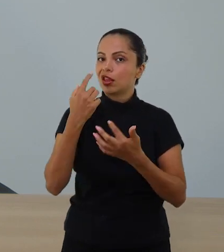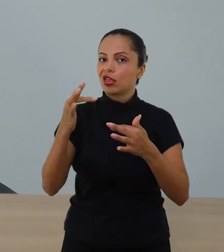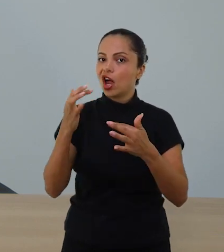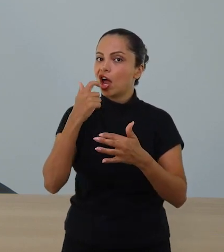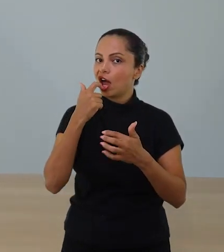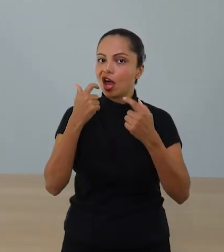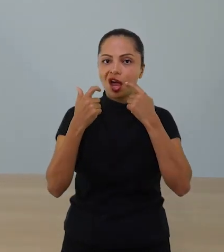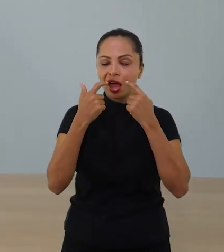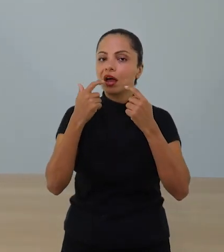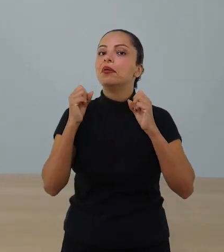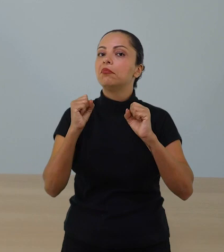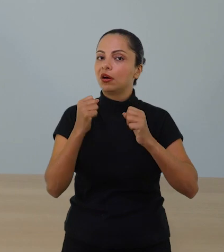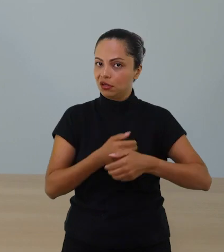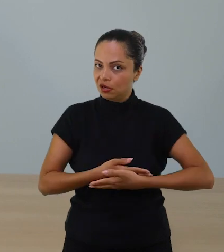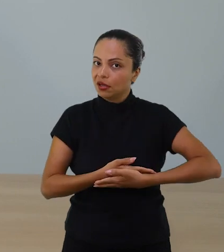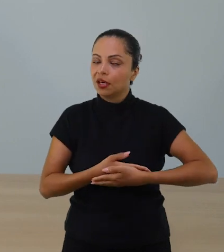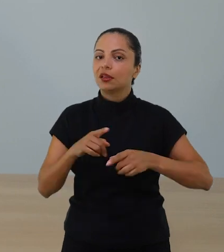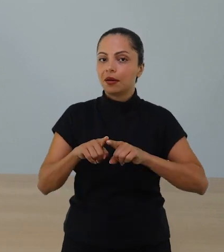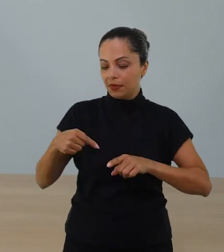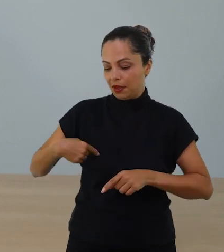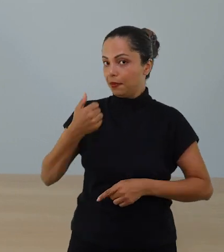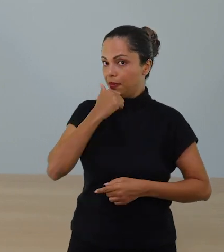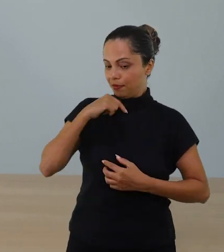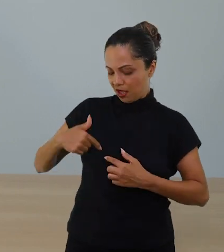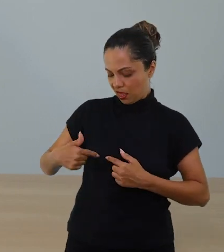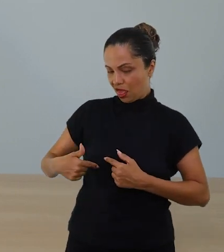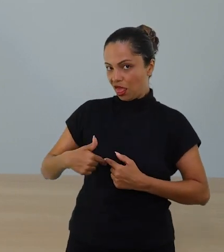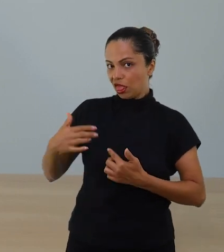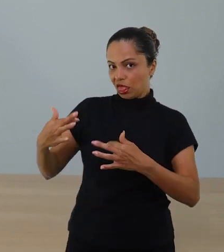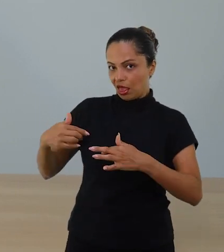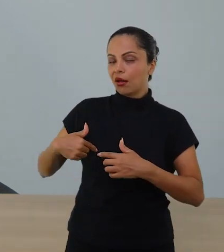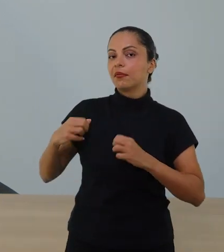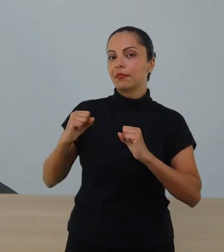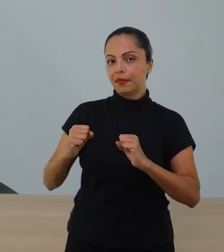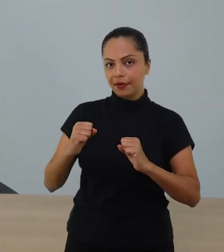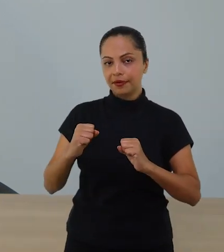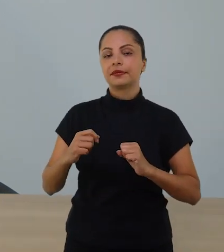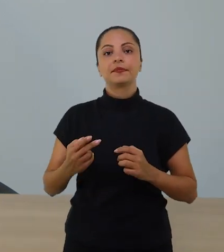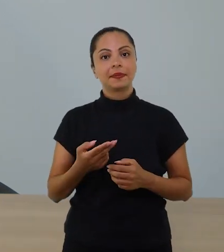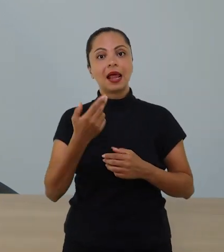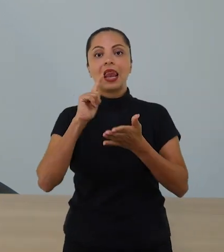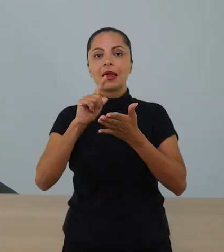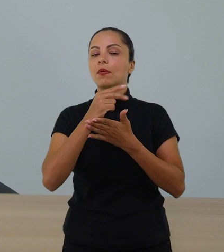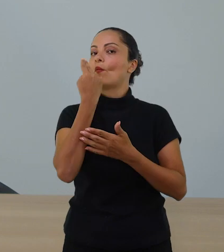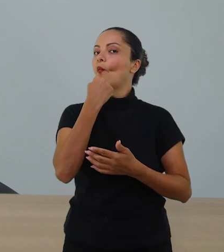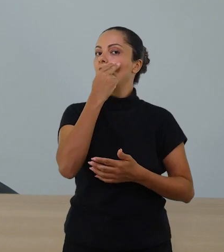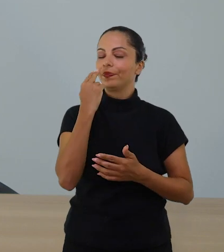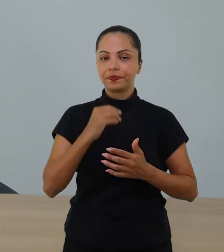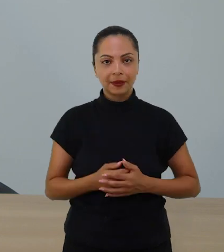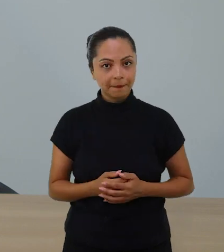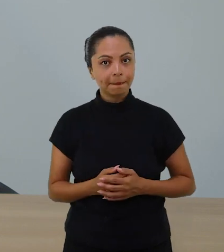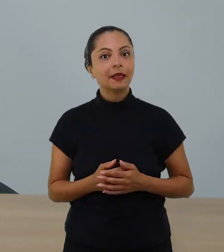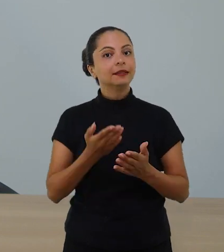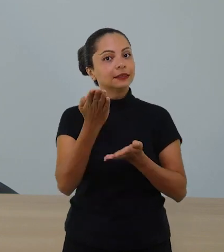seio materno. Depois dessa verificação, inicie a refeição imediatamente. Ao longo do tratamento, o médico pode